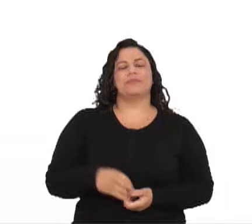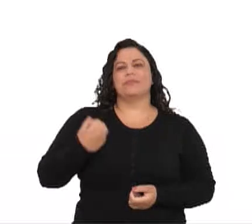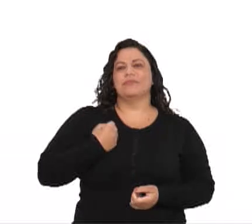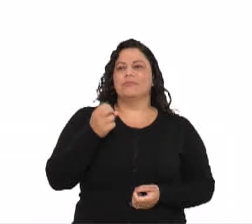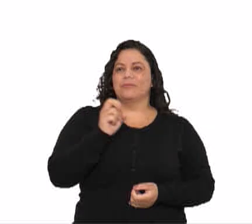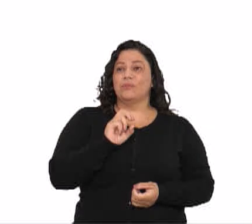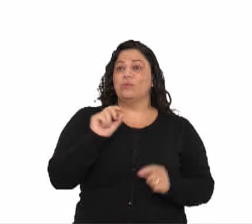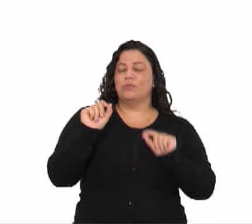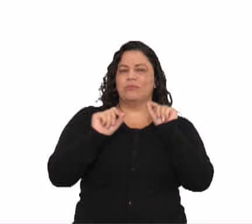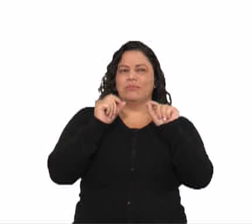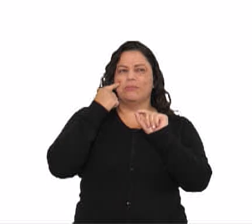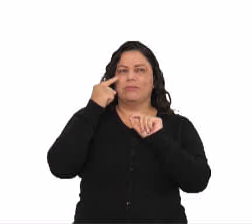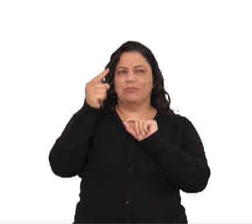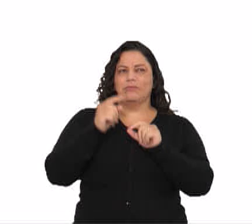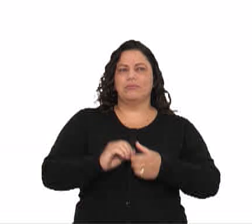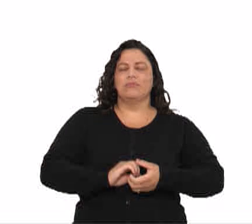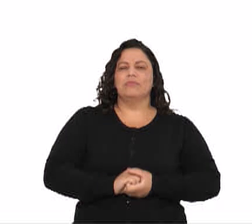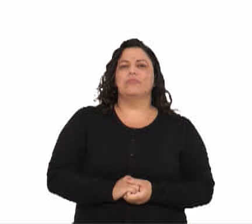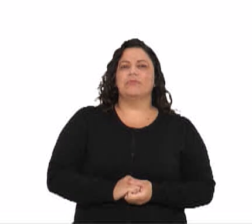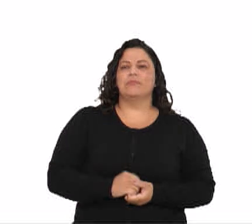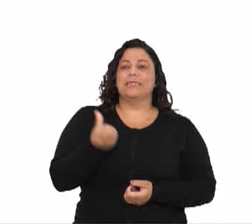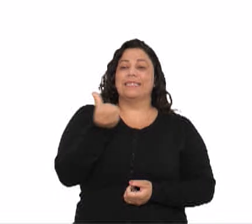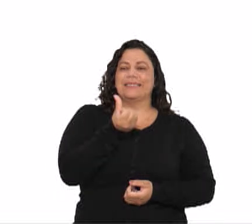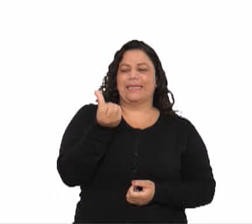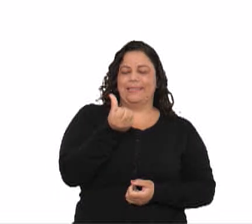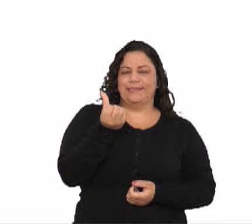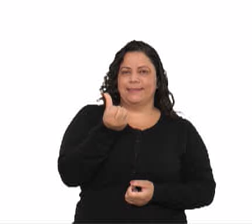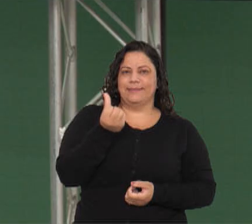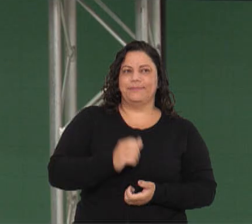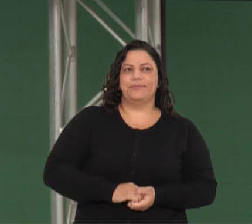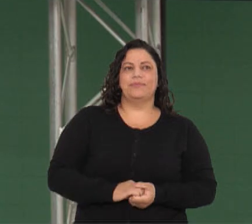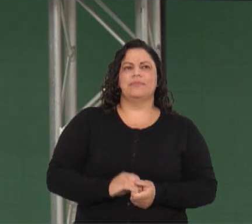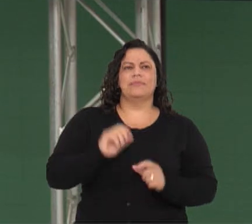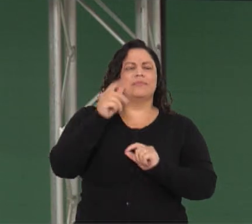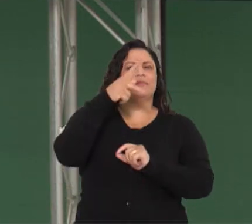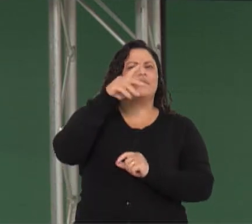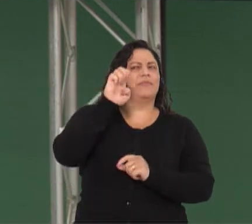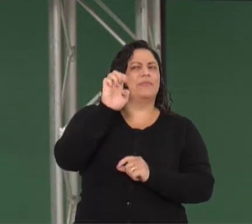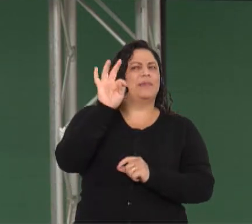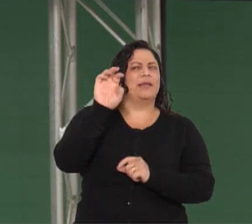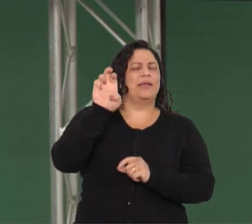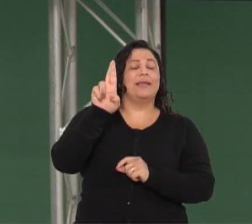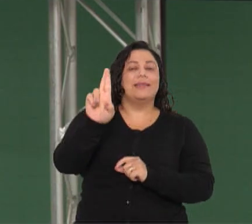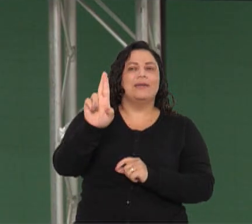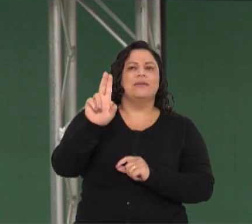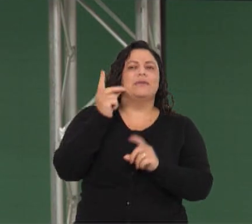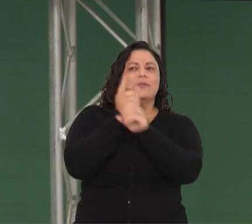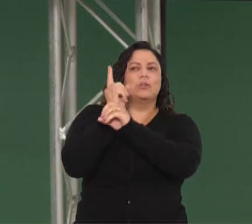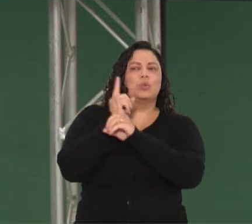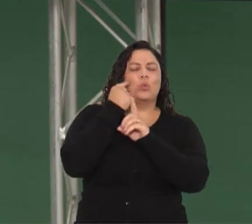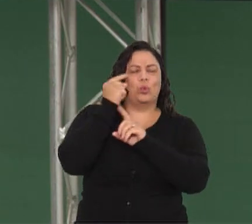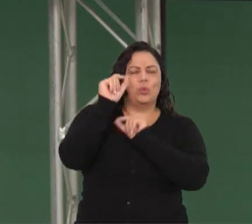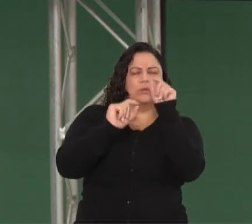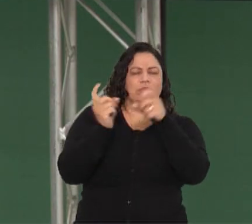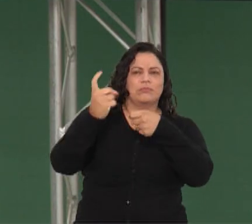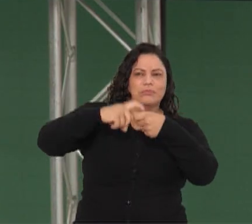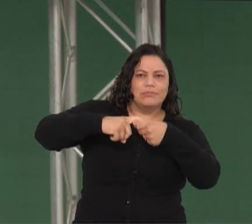assim: Peter is my brother. He is cleaning the windows. Então, encontra aí o Peter cleaning the